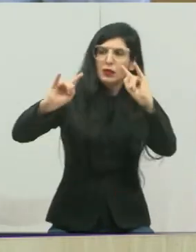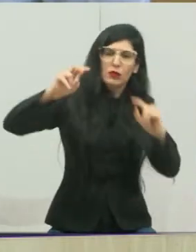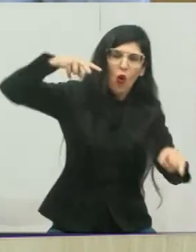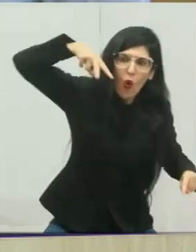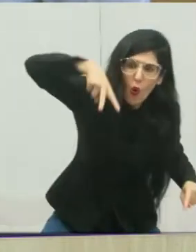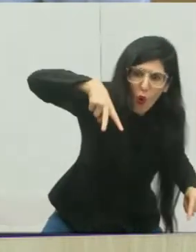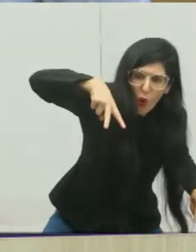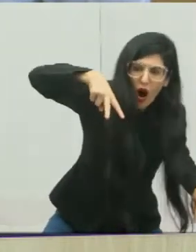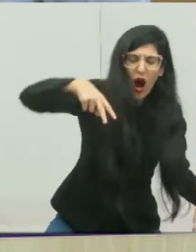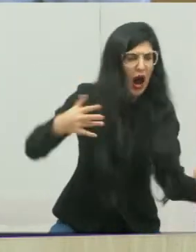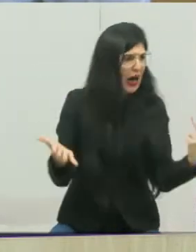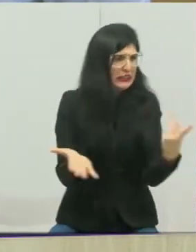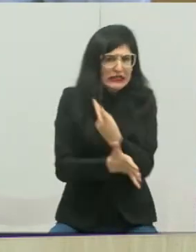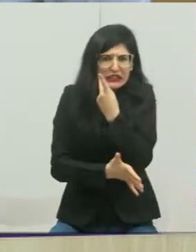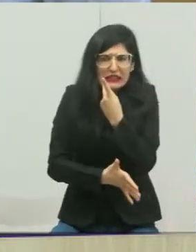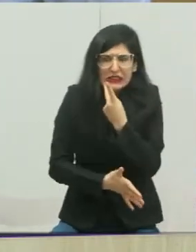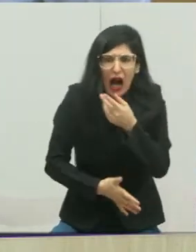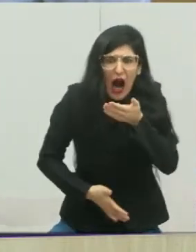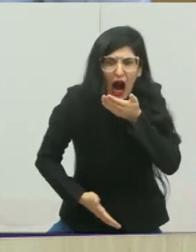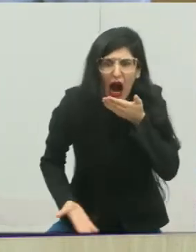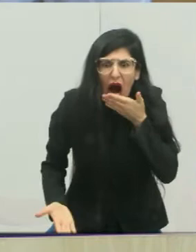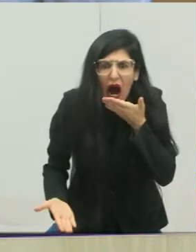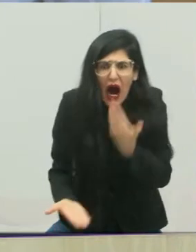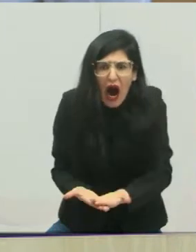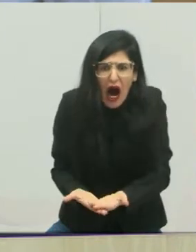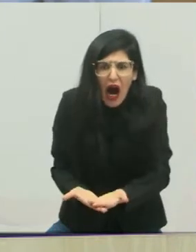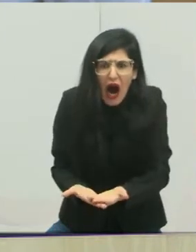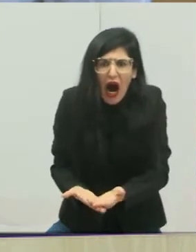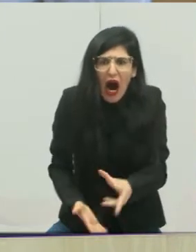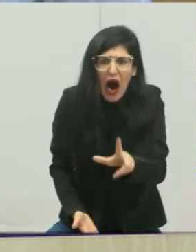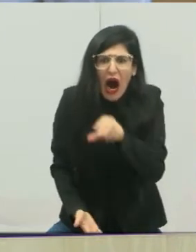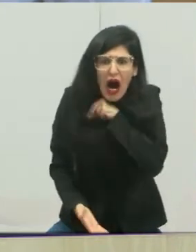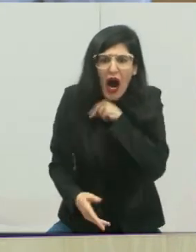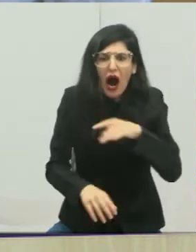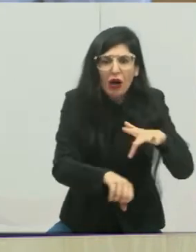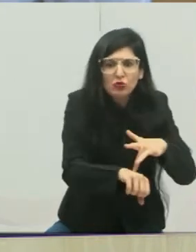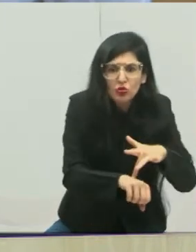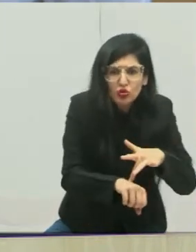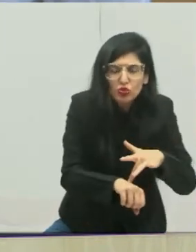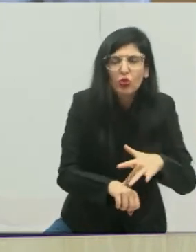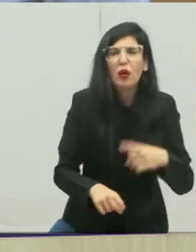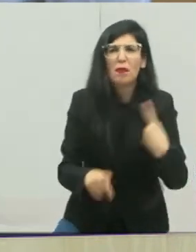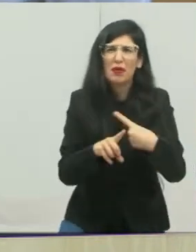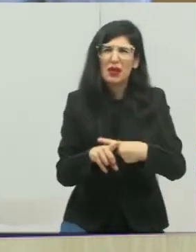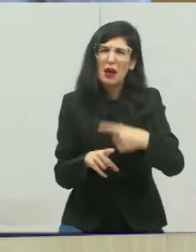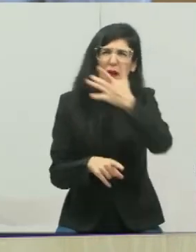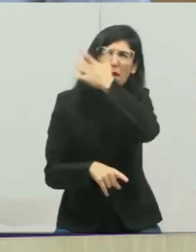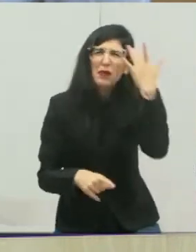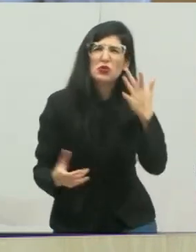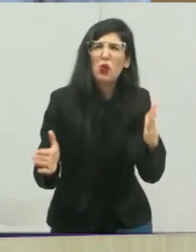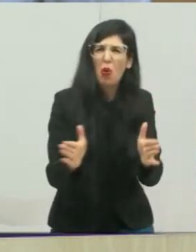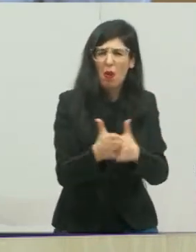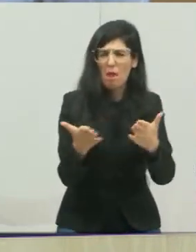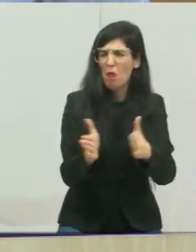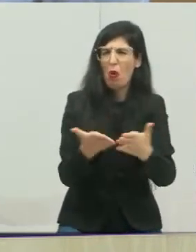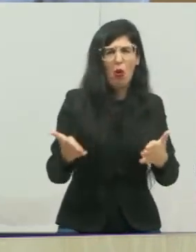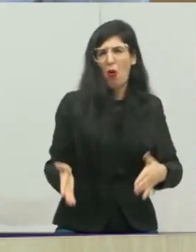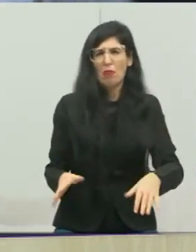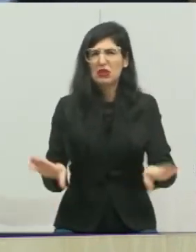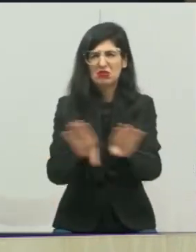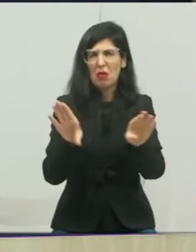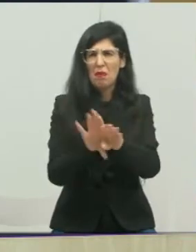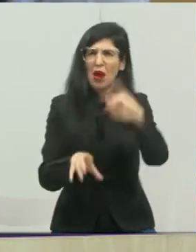cidadãos em uníssono, sentimento de impotência, onde muitas pessoas em situação de rua e dependentes buscam,